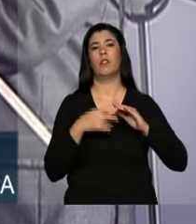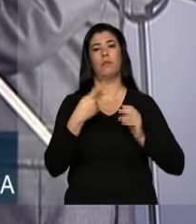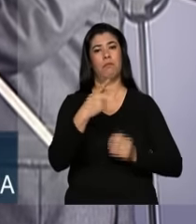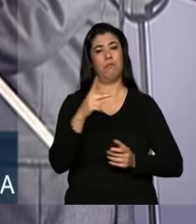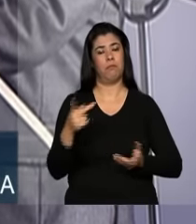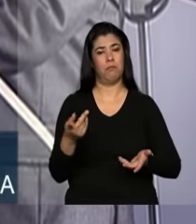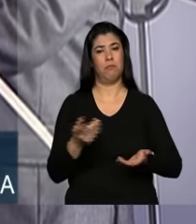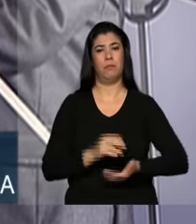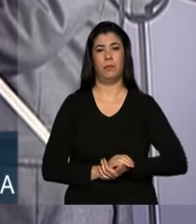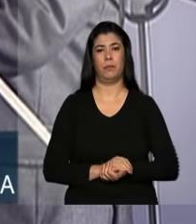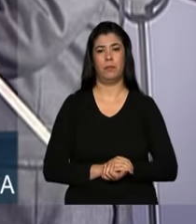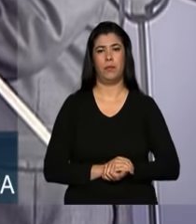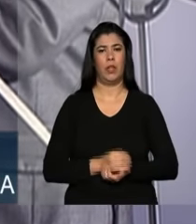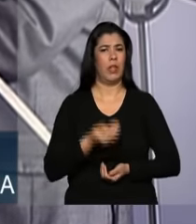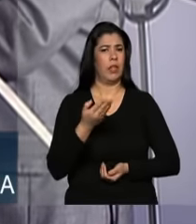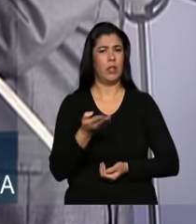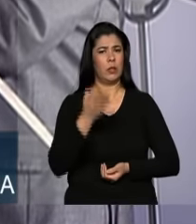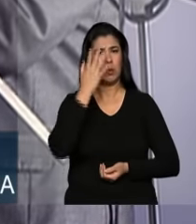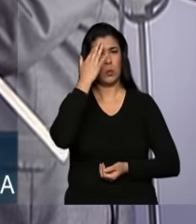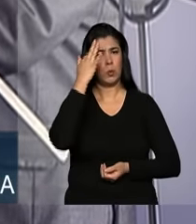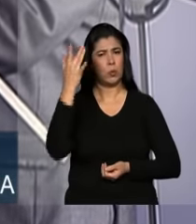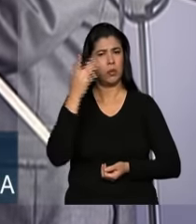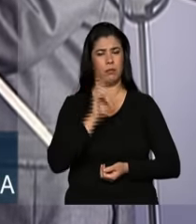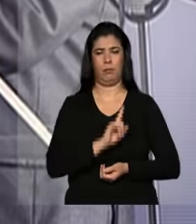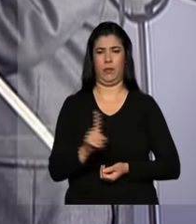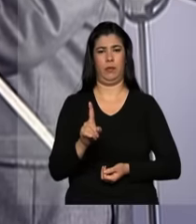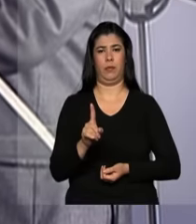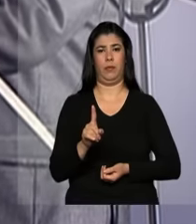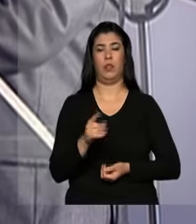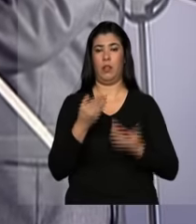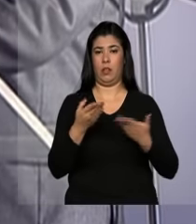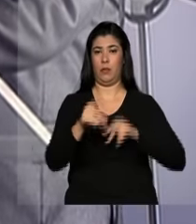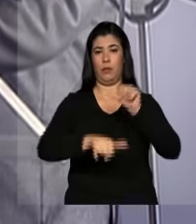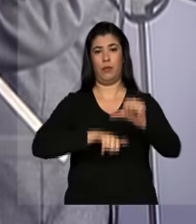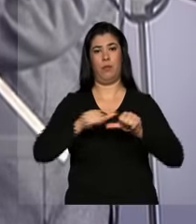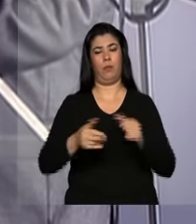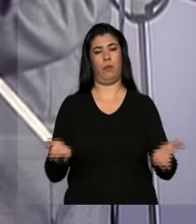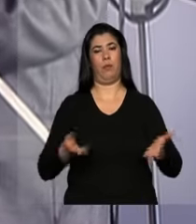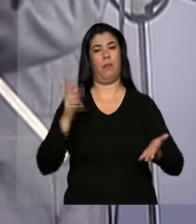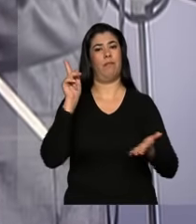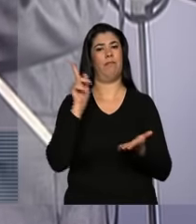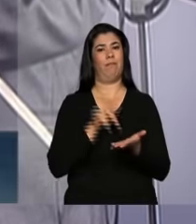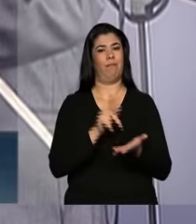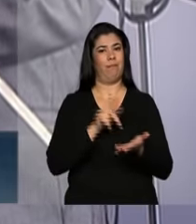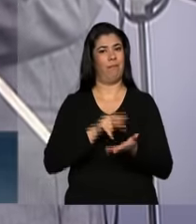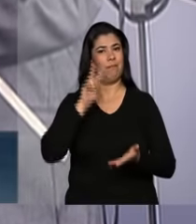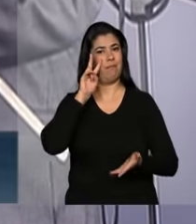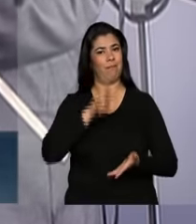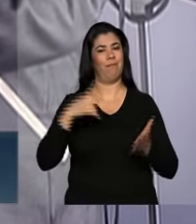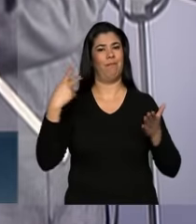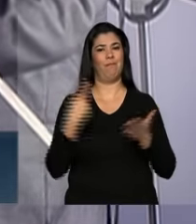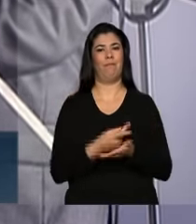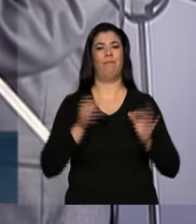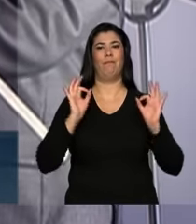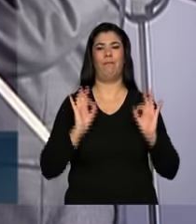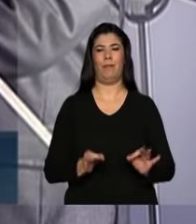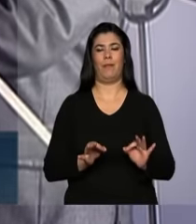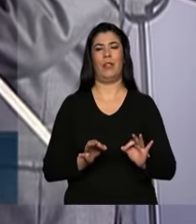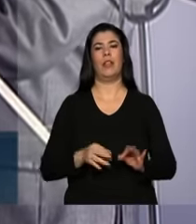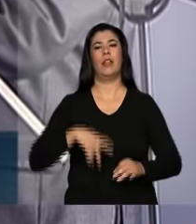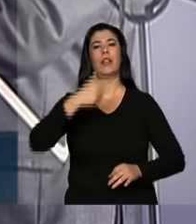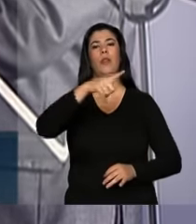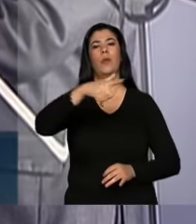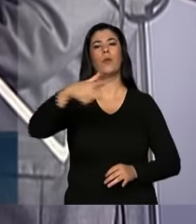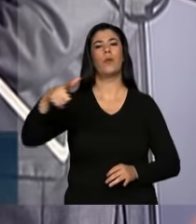propriedade. Não é mais um sonho, é a realidade que estamos vendo aqui e que se repete